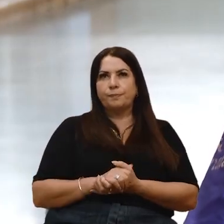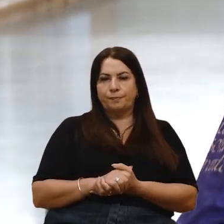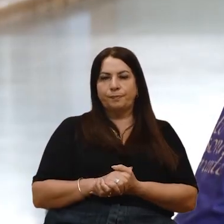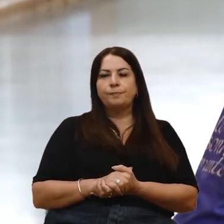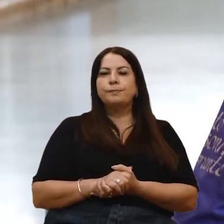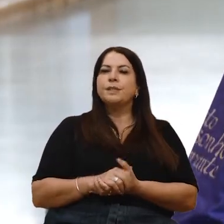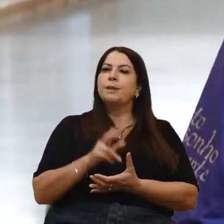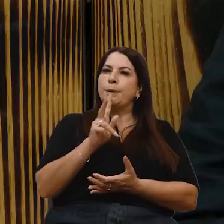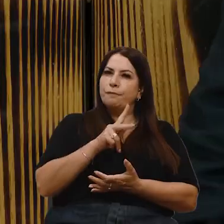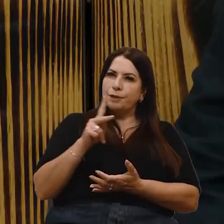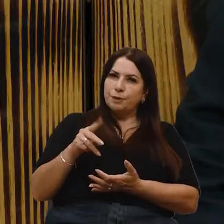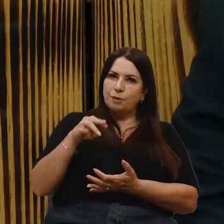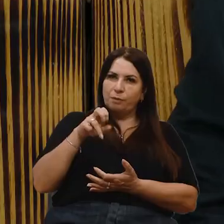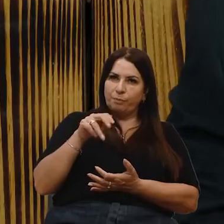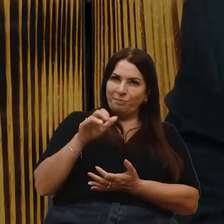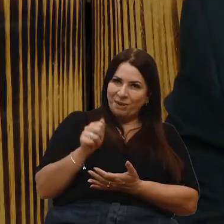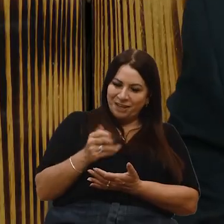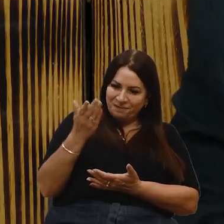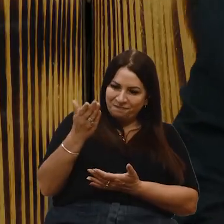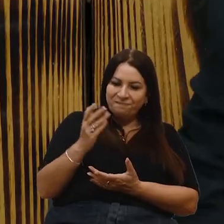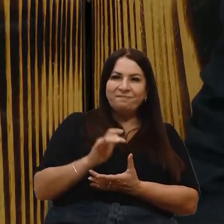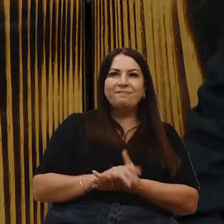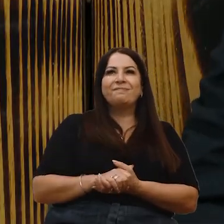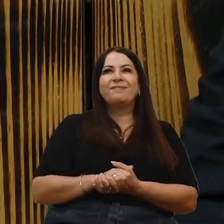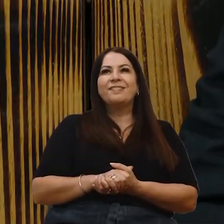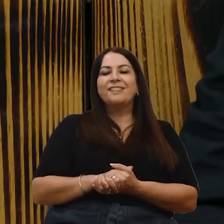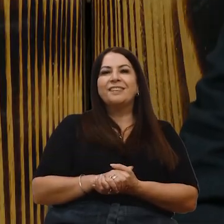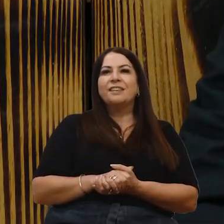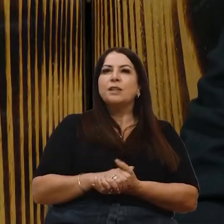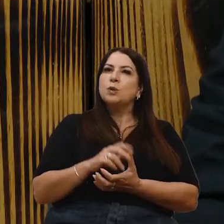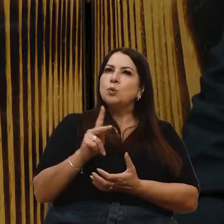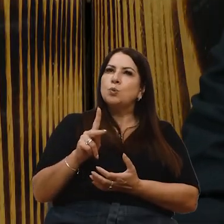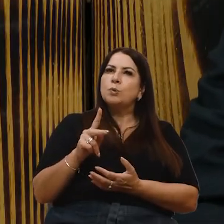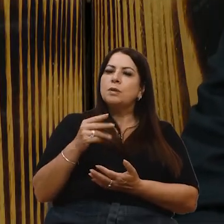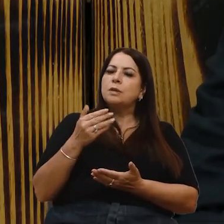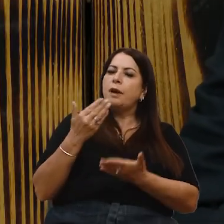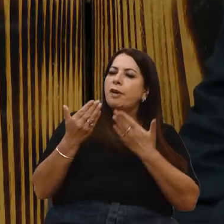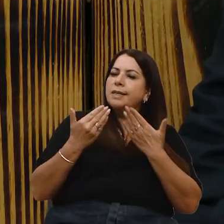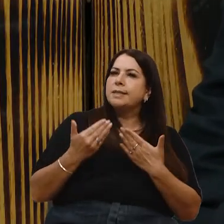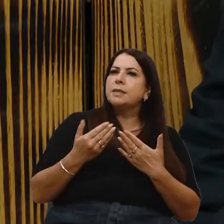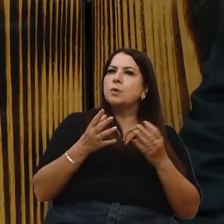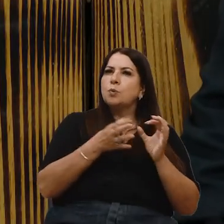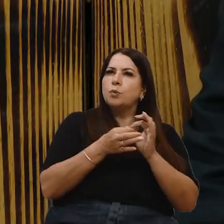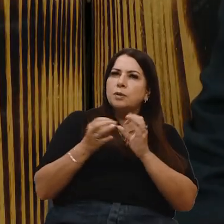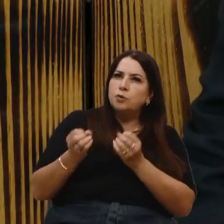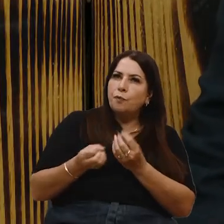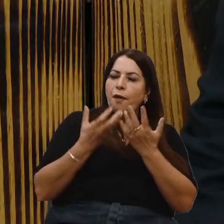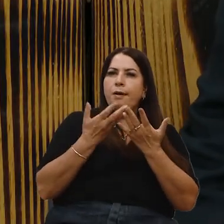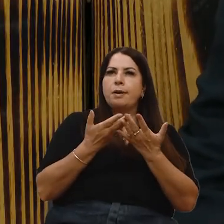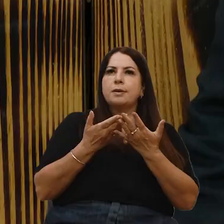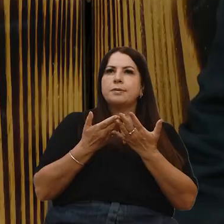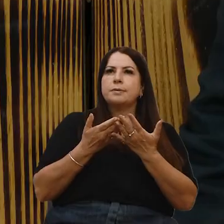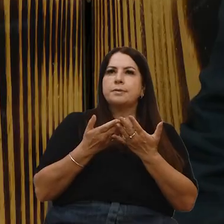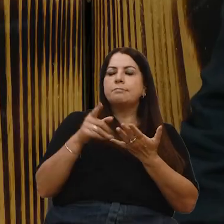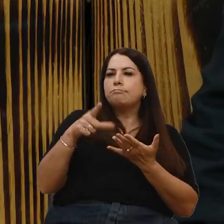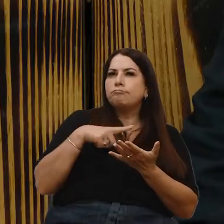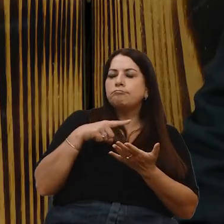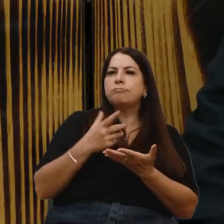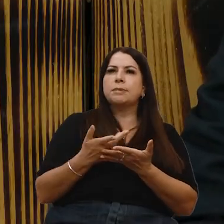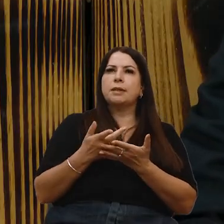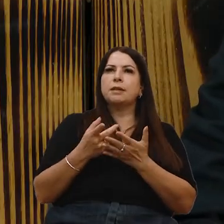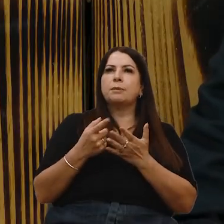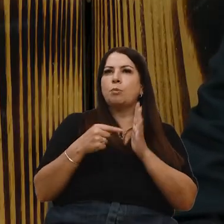acontecer. Professora Maria Carolina Gulo, a sua avaliação nesse contexto de festa, a senhora